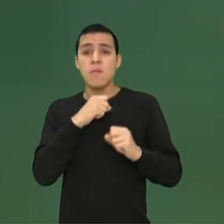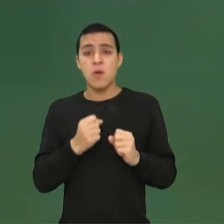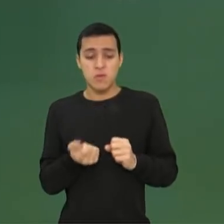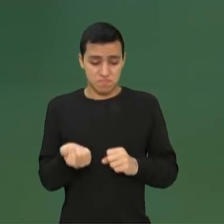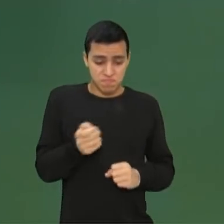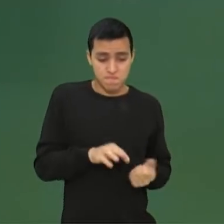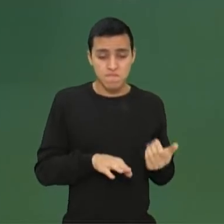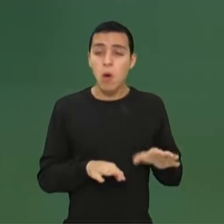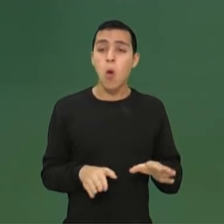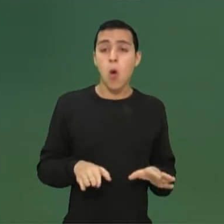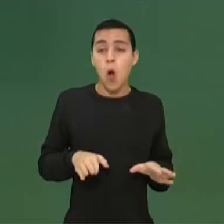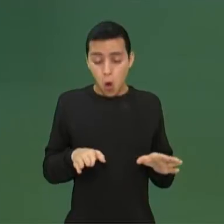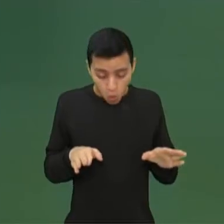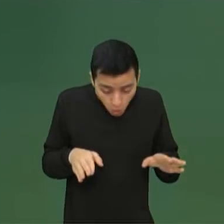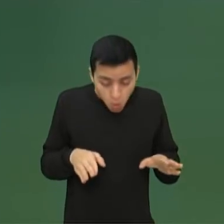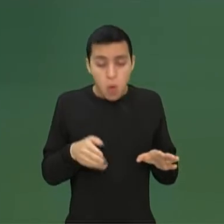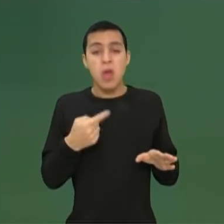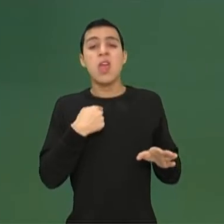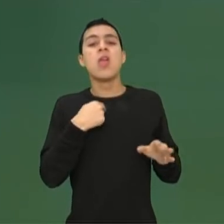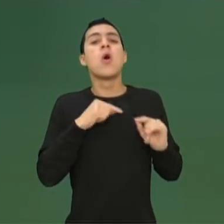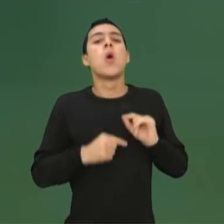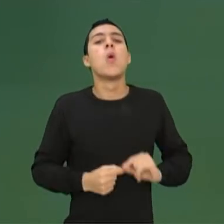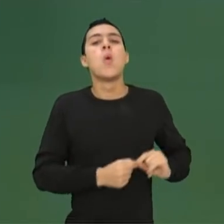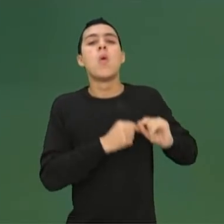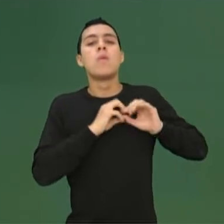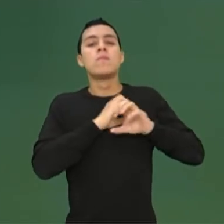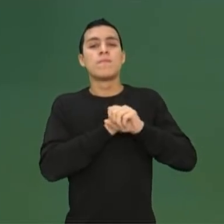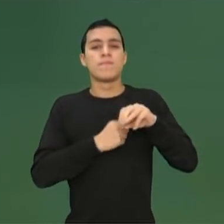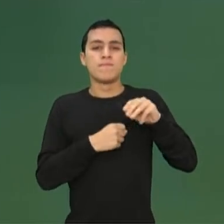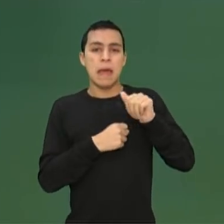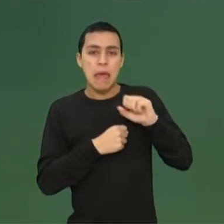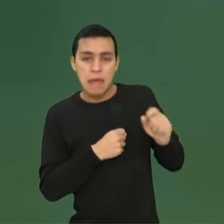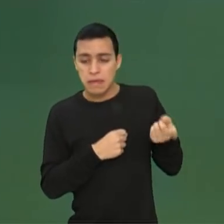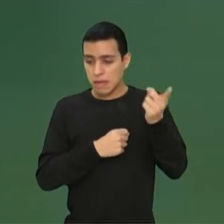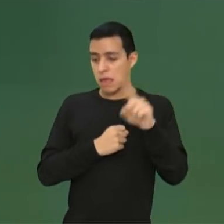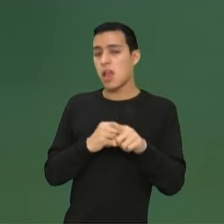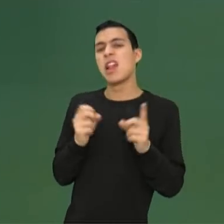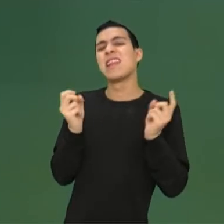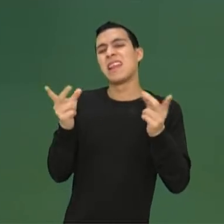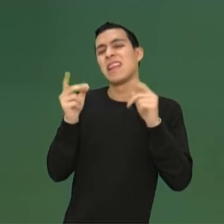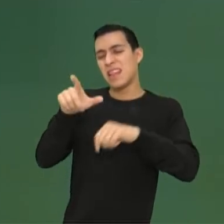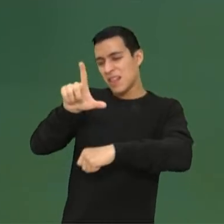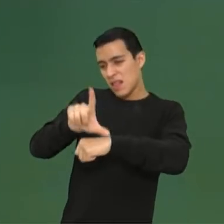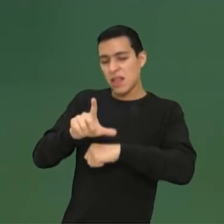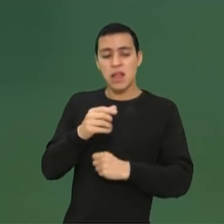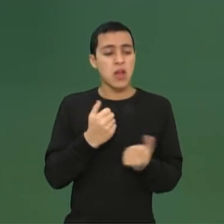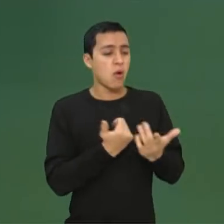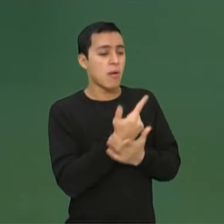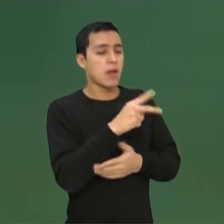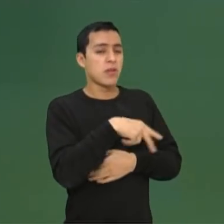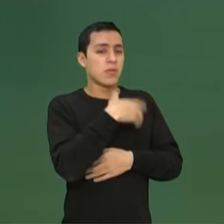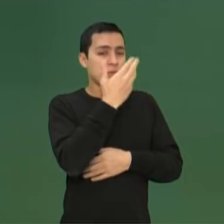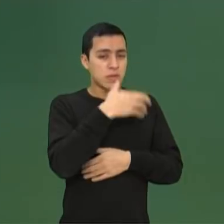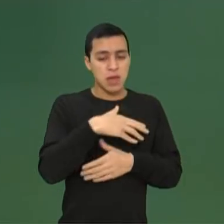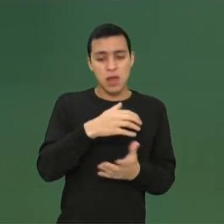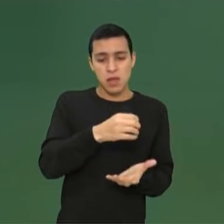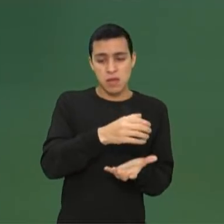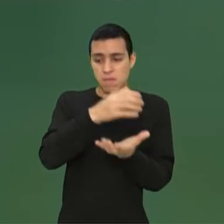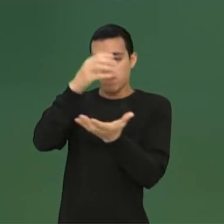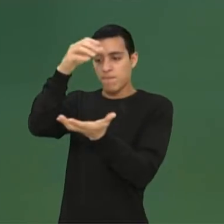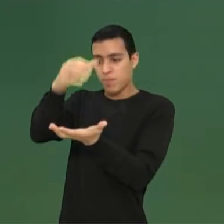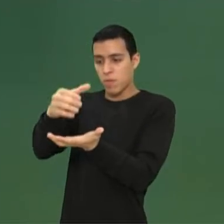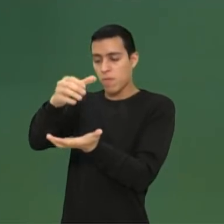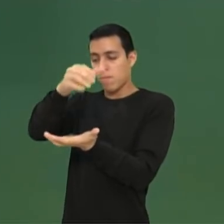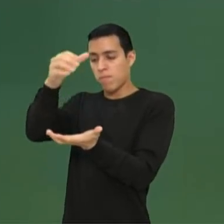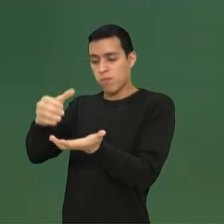Vai registrar a minha massa. Numa balança comercial, comprar 2 maçãs e colocar sobre